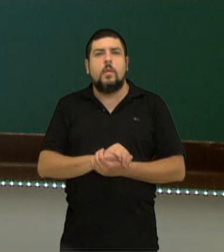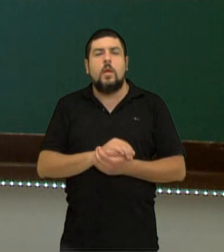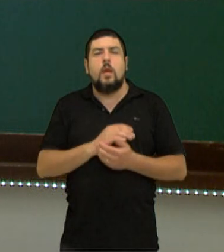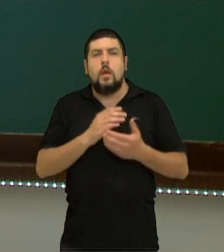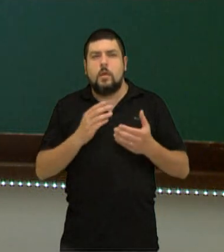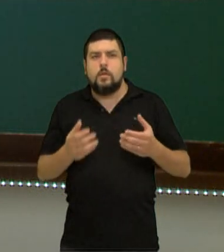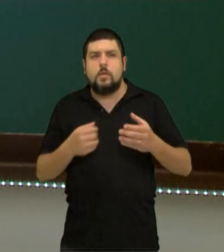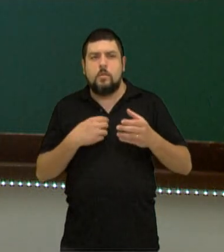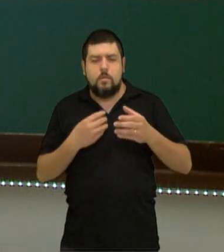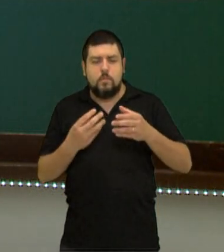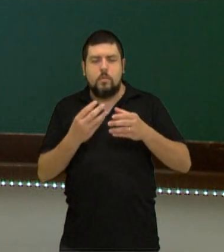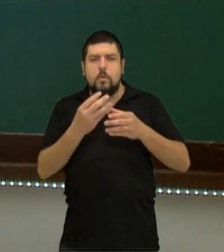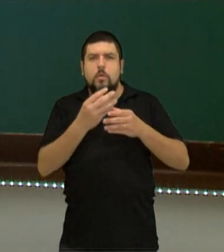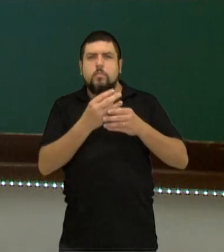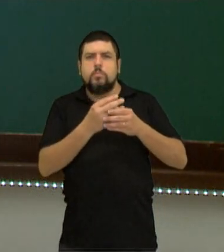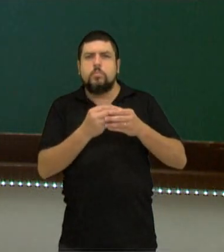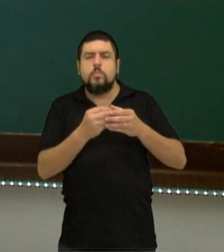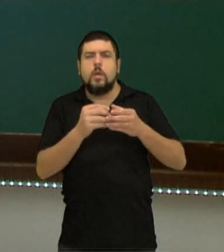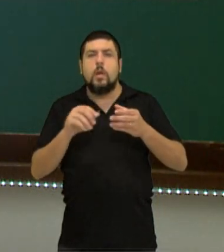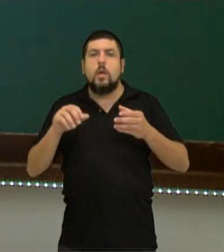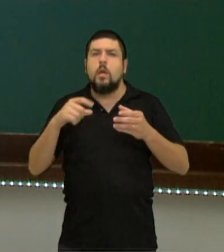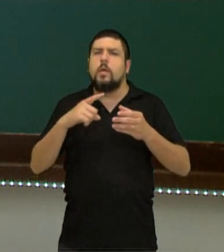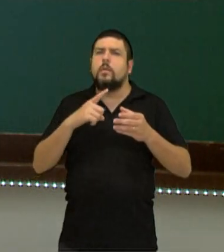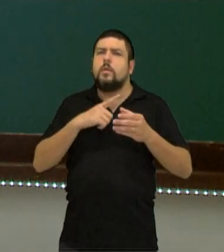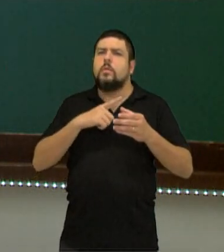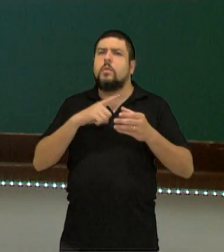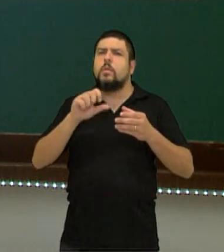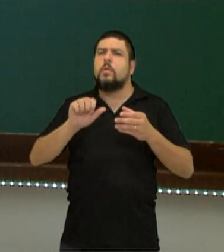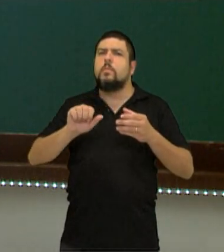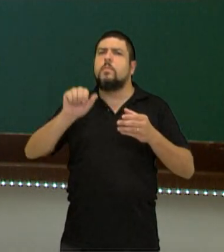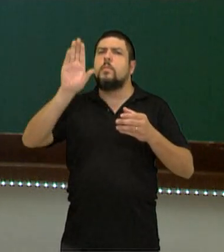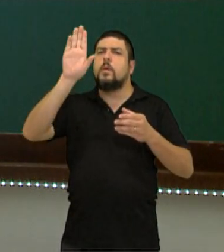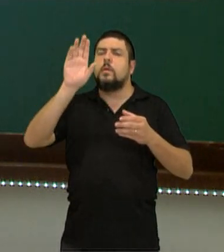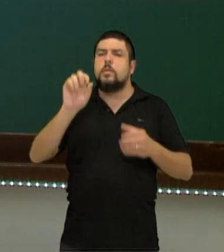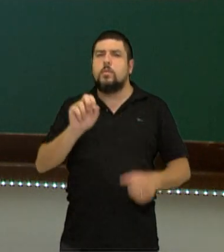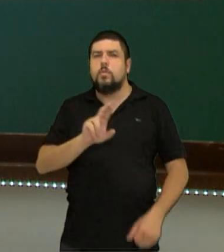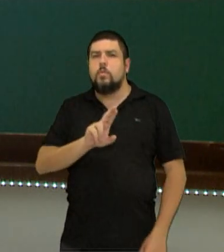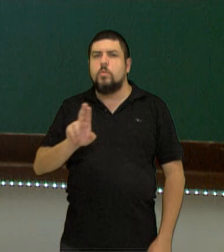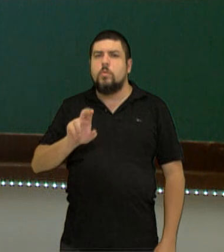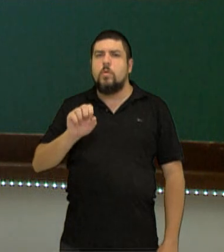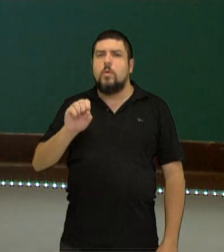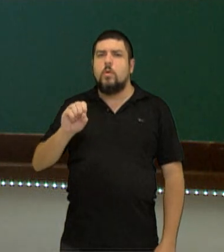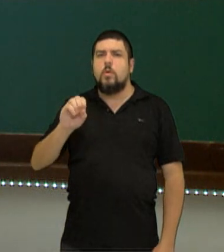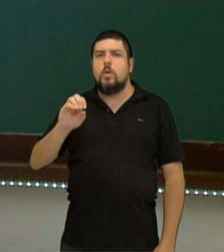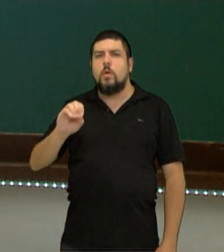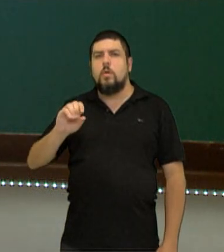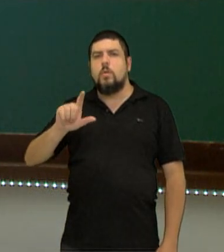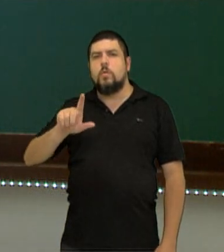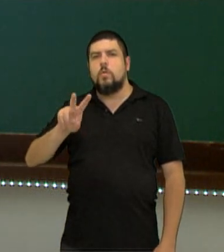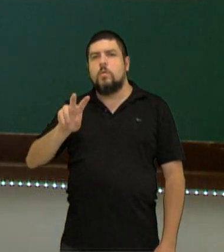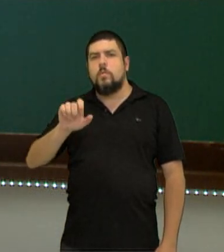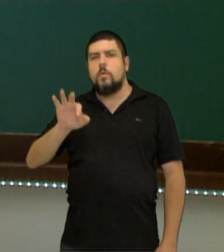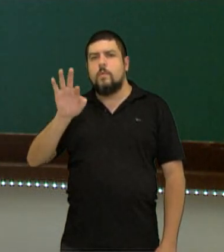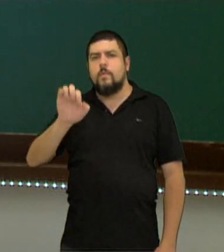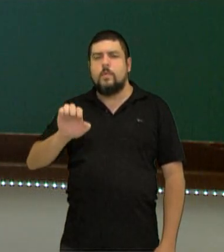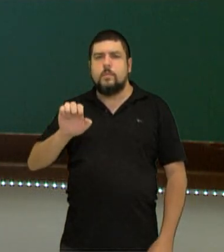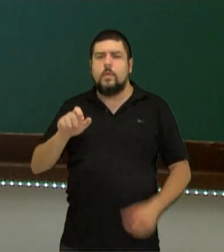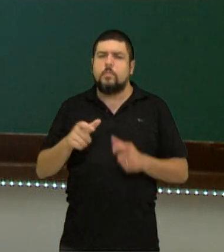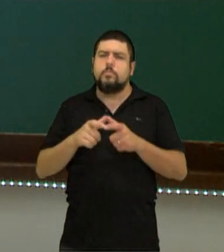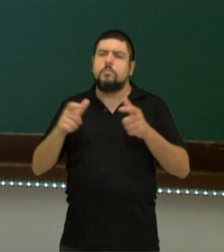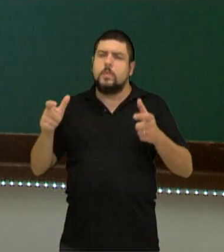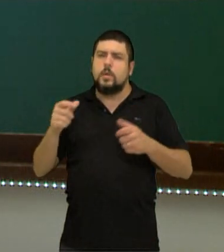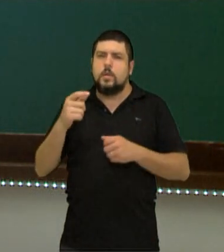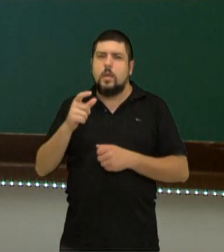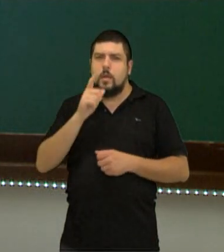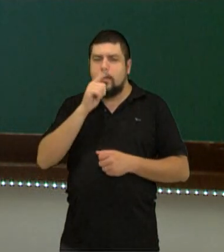que está em maior quantidade nós chamamos de solvente, que na maioria das vezes é a água. E os